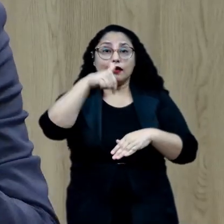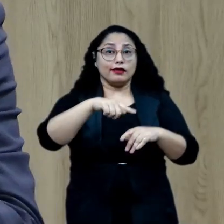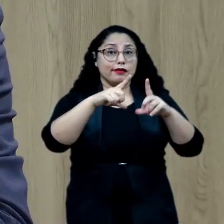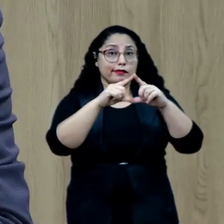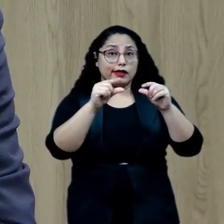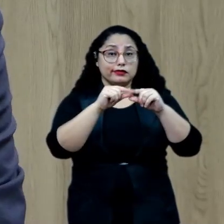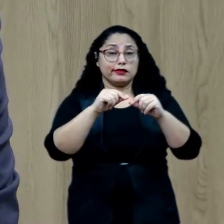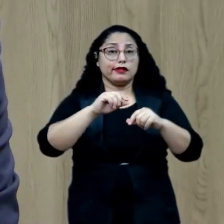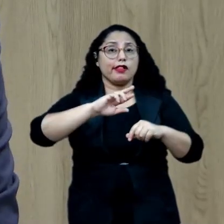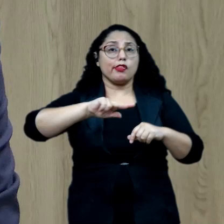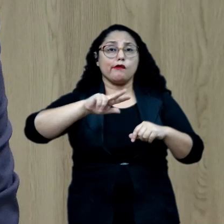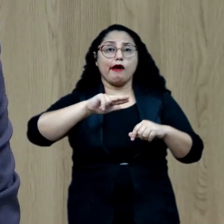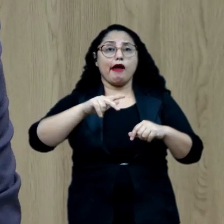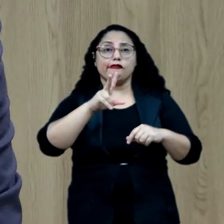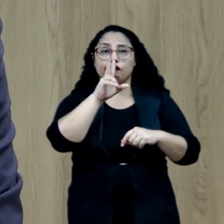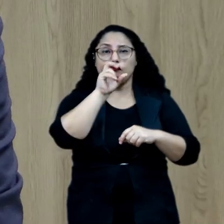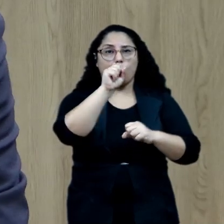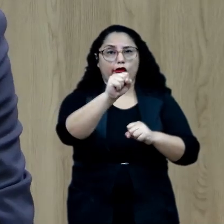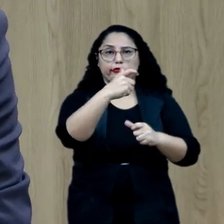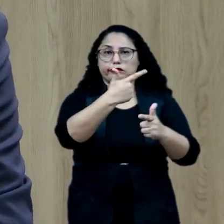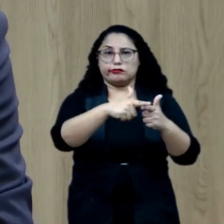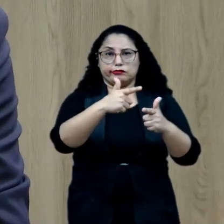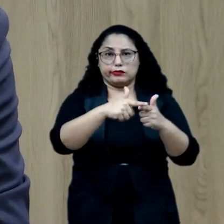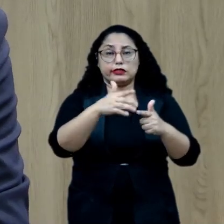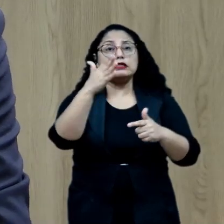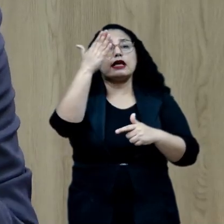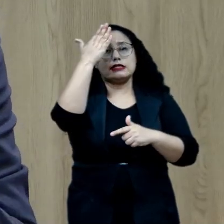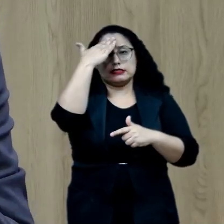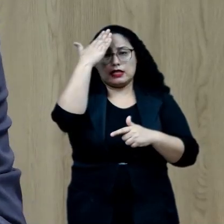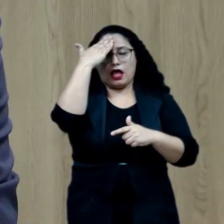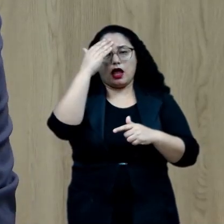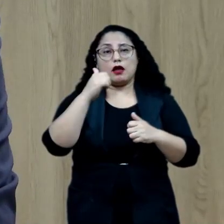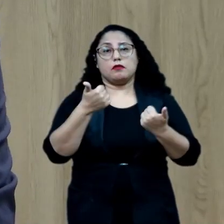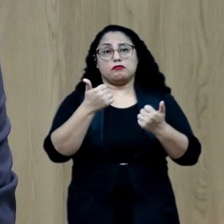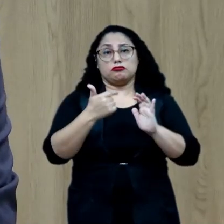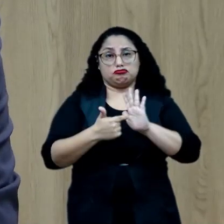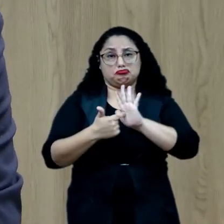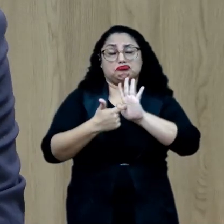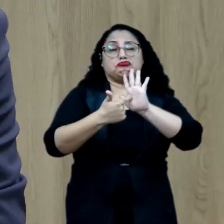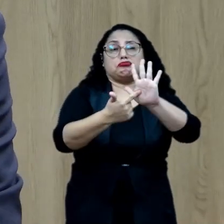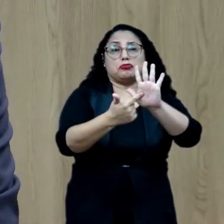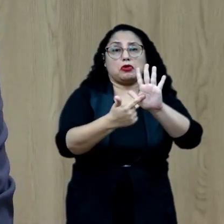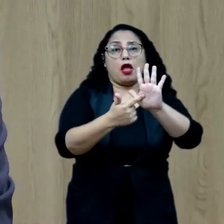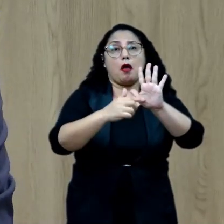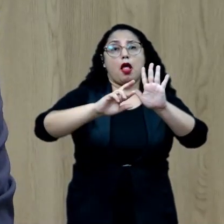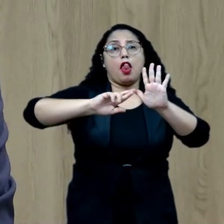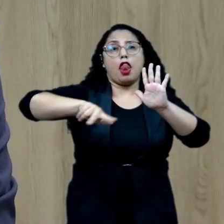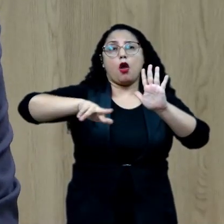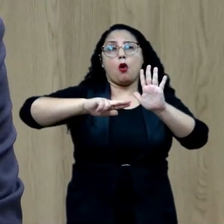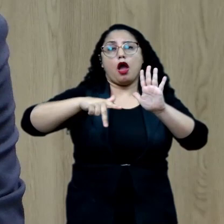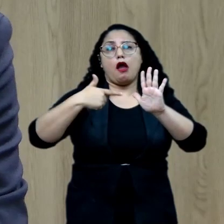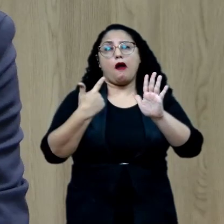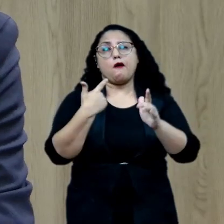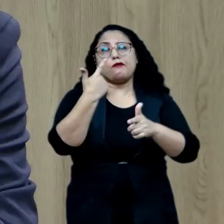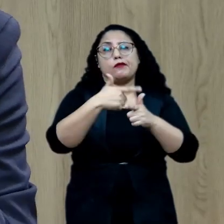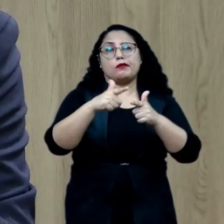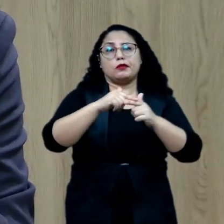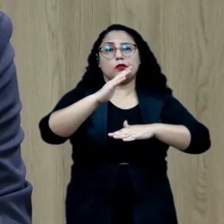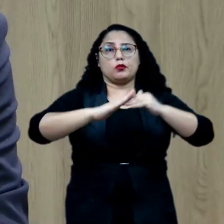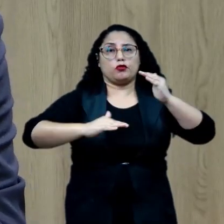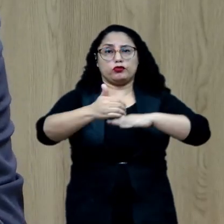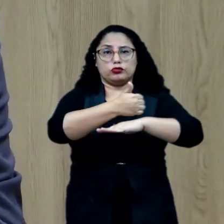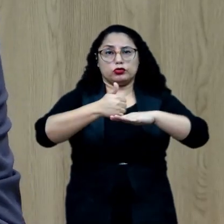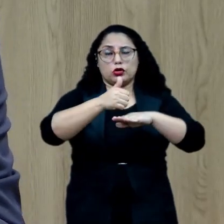essa demanda não é tão latente. Se você sabe, você se destaca, mas não necessariamente é uma demanda para o profissional